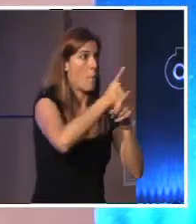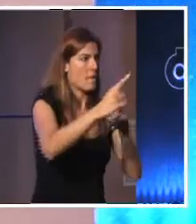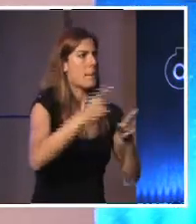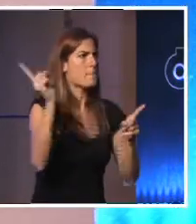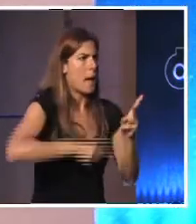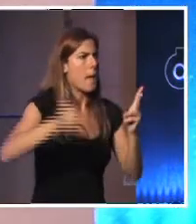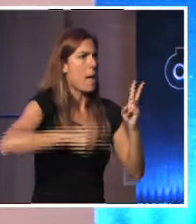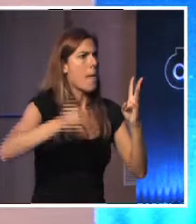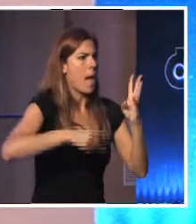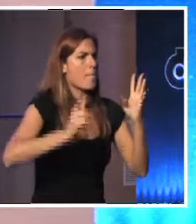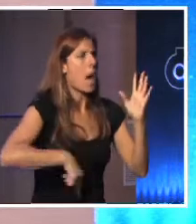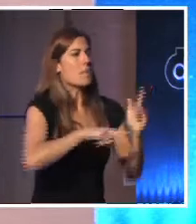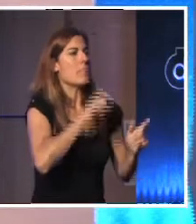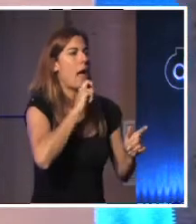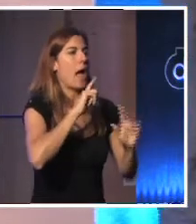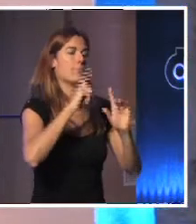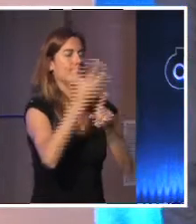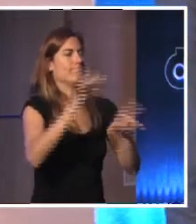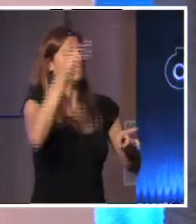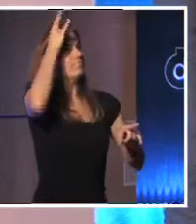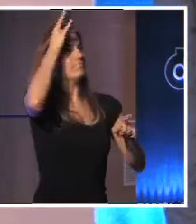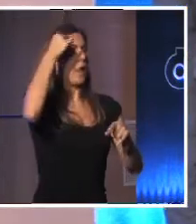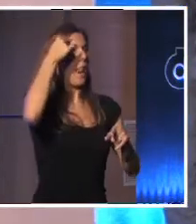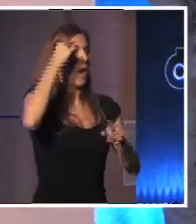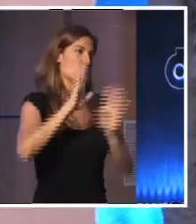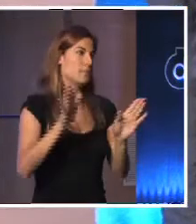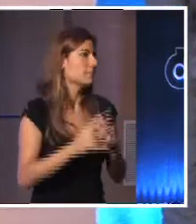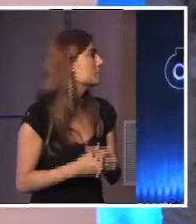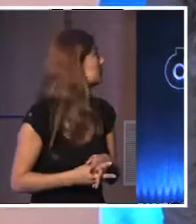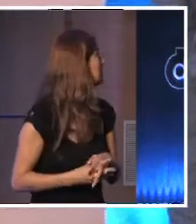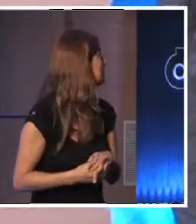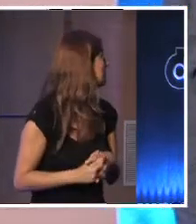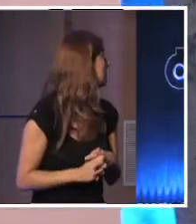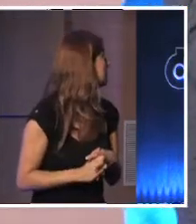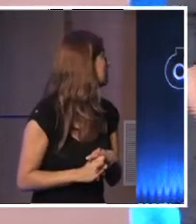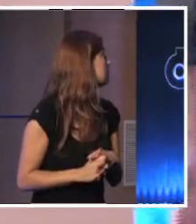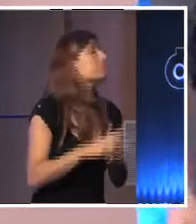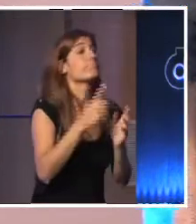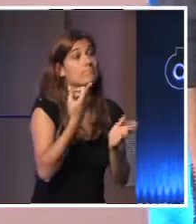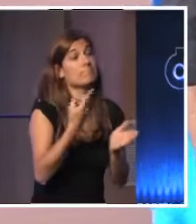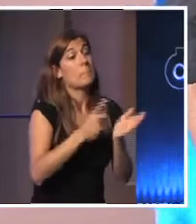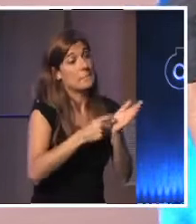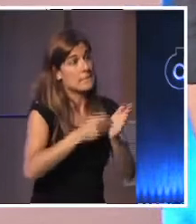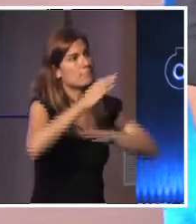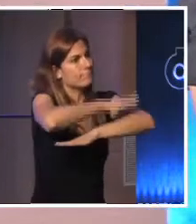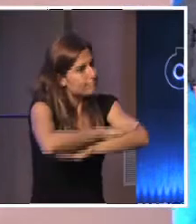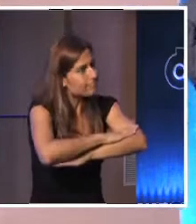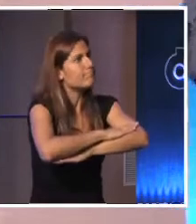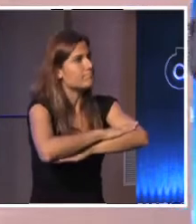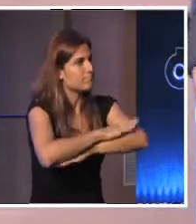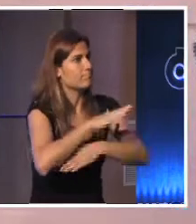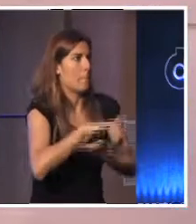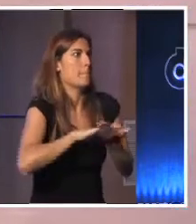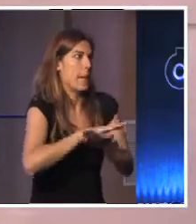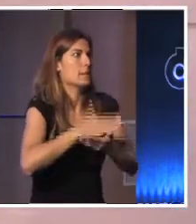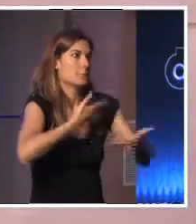repete-se e eles generalizam com facilidade. precisam de alguma obediência básica e socialização,